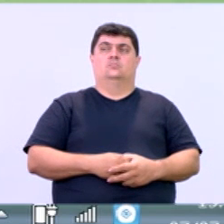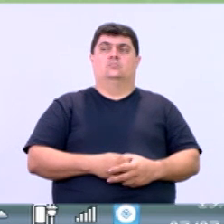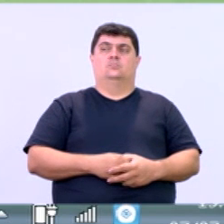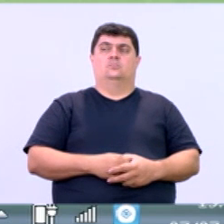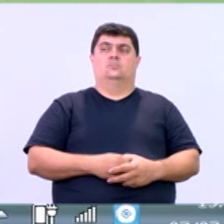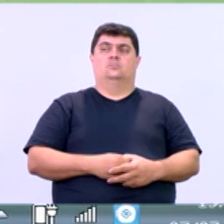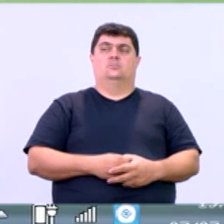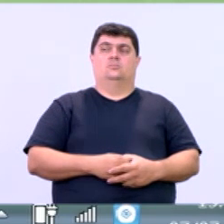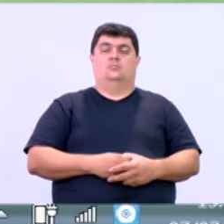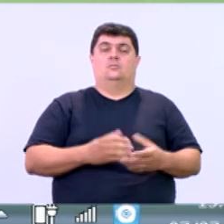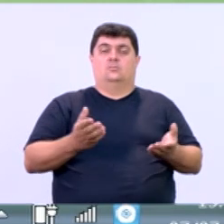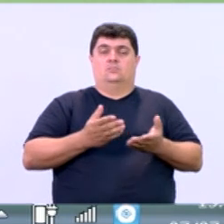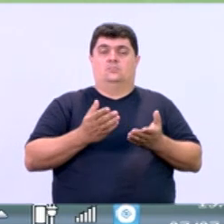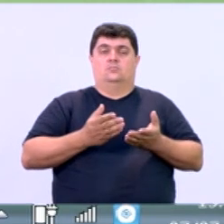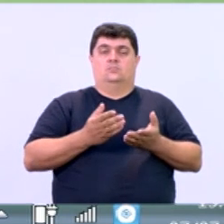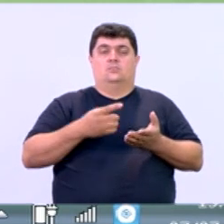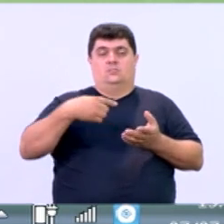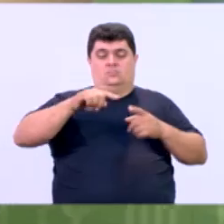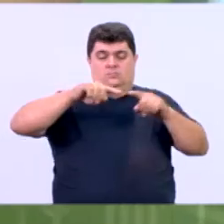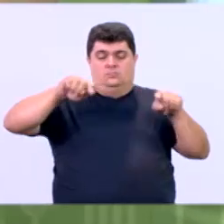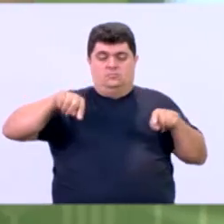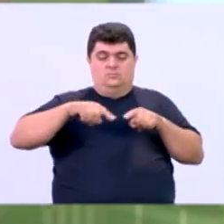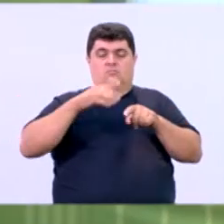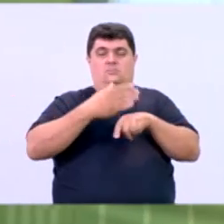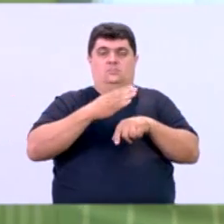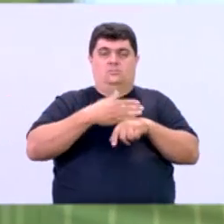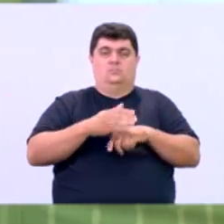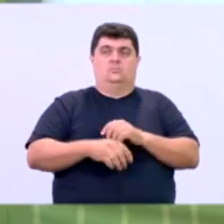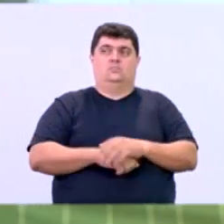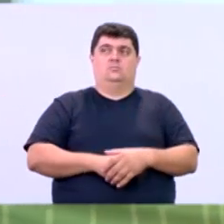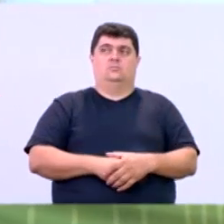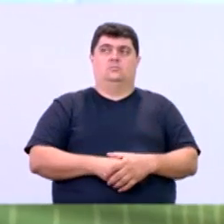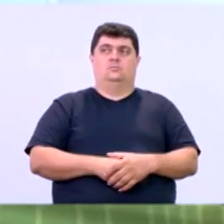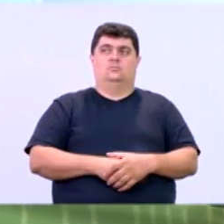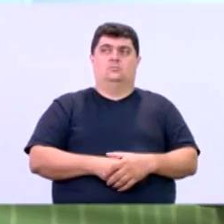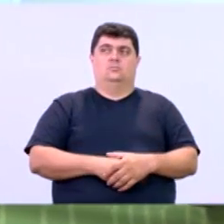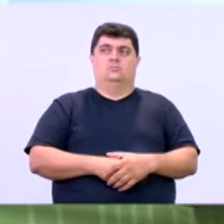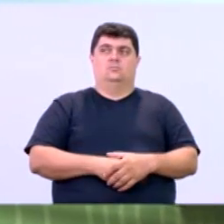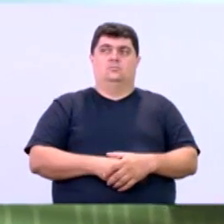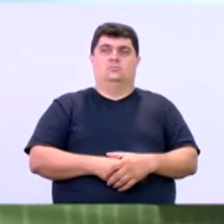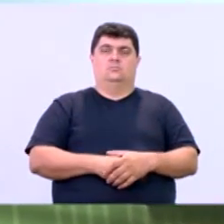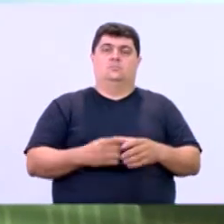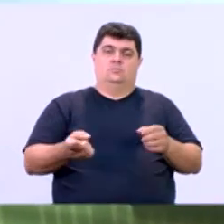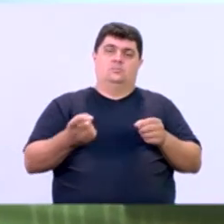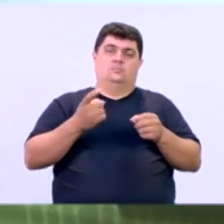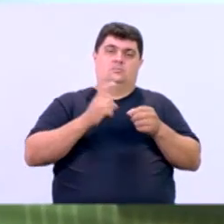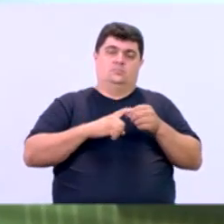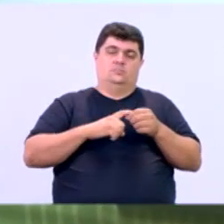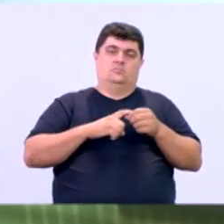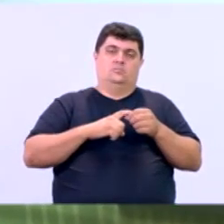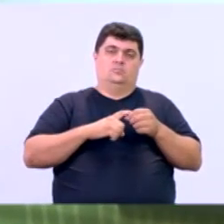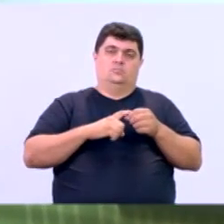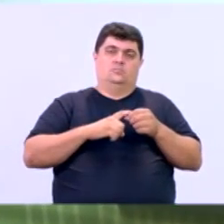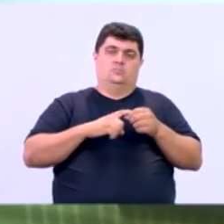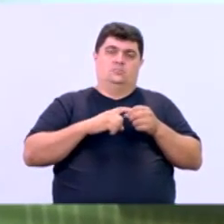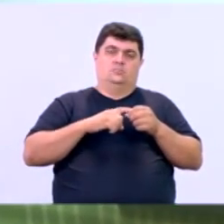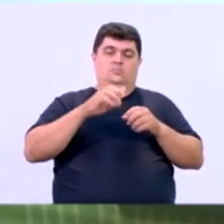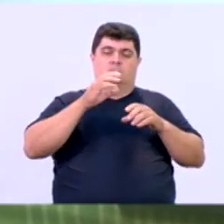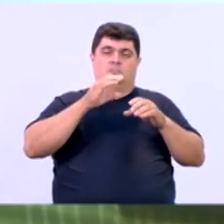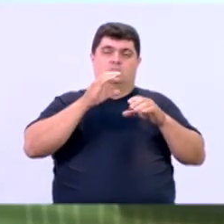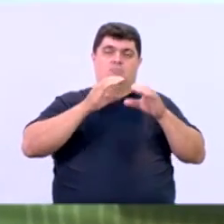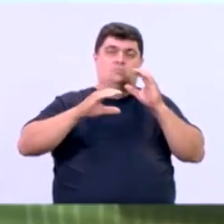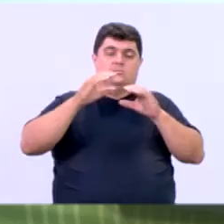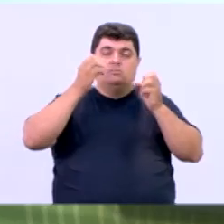Para isso, agora nós vamos para a atividade de sala. Depois voltamos com o